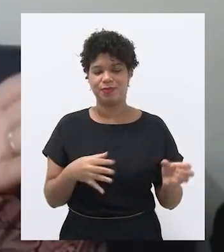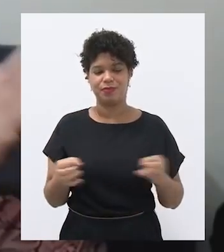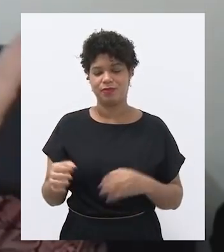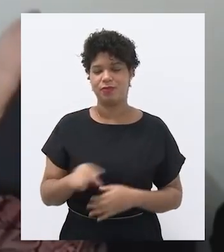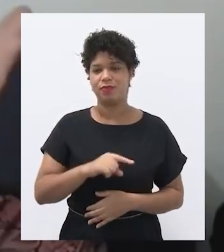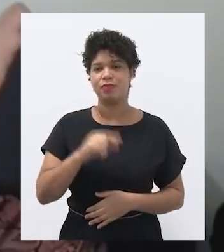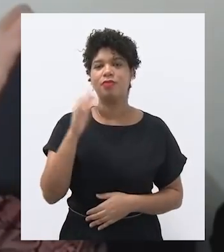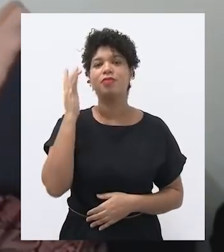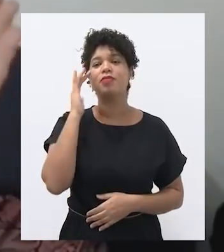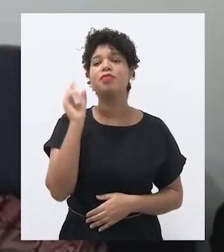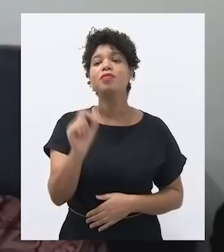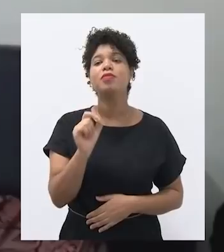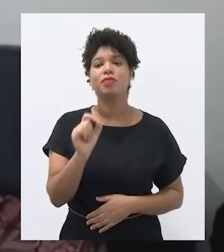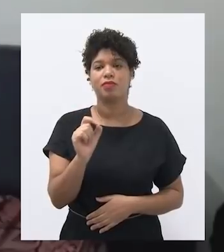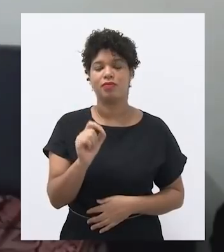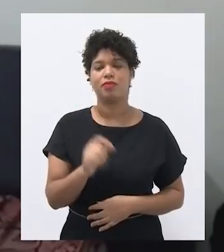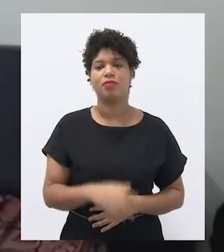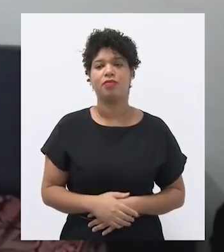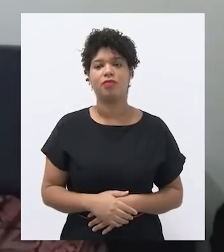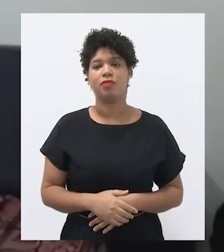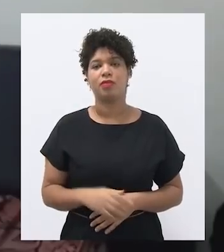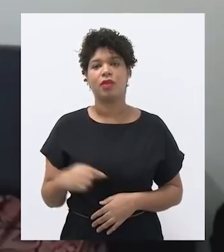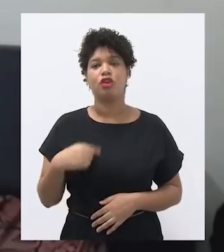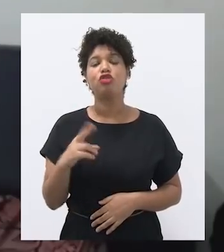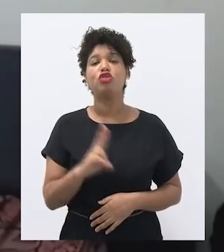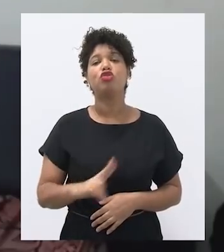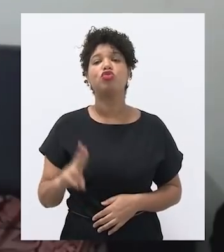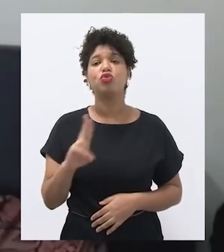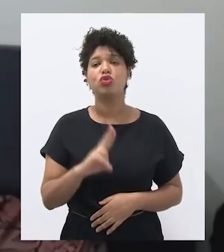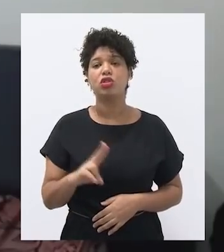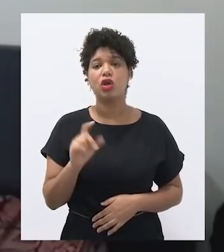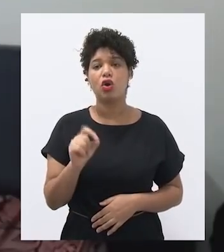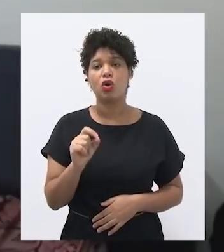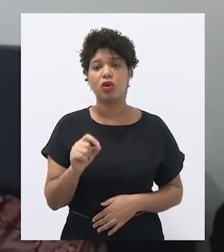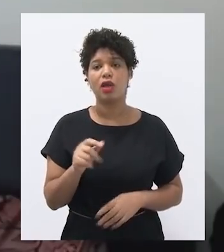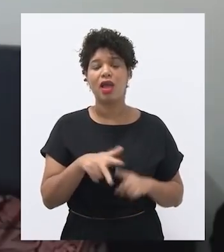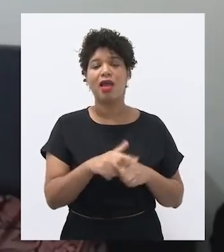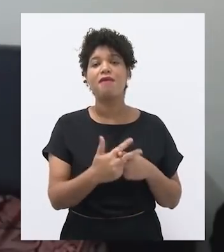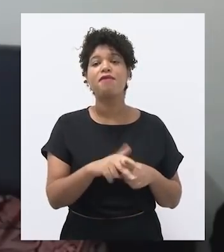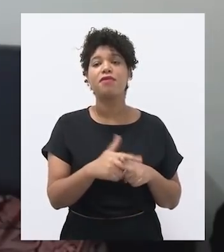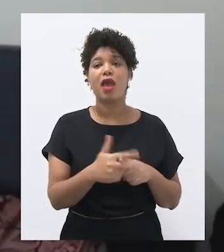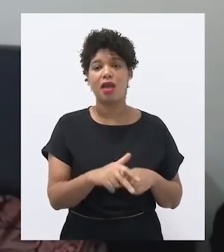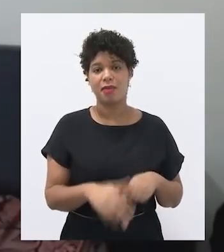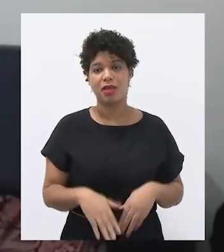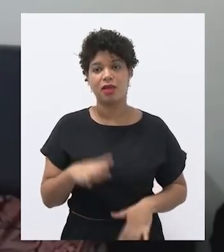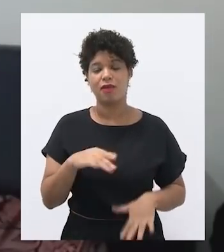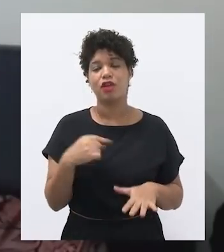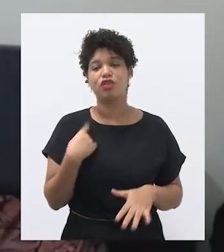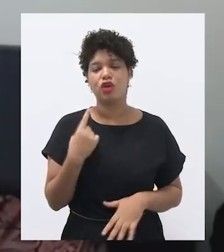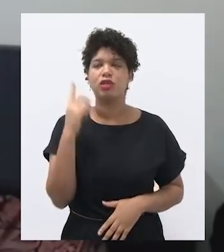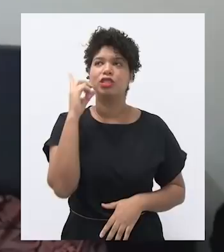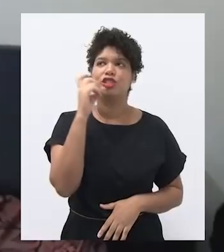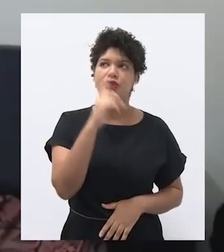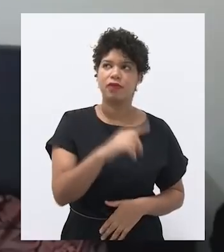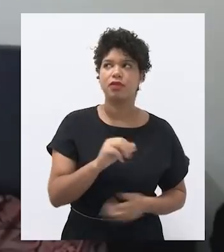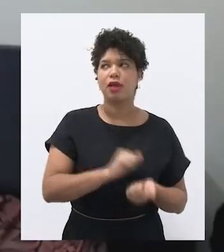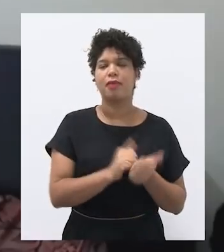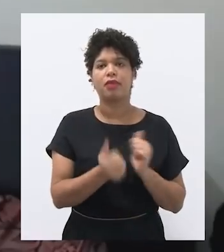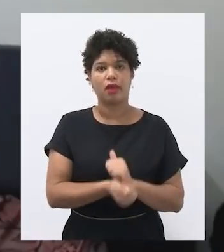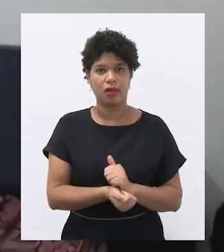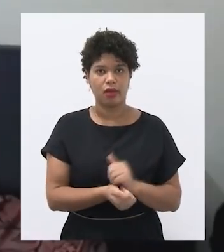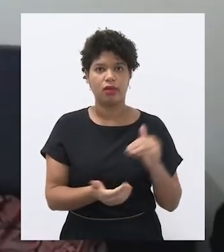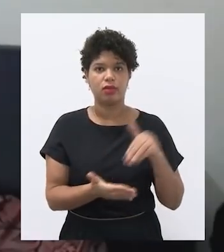você acha, assim? A gente utiliza a ferramenta e às vezes a gente tem ali um pouco de dificuldade até a gente